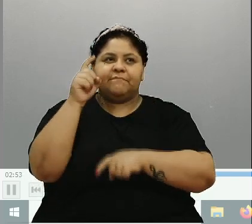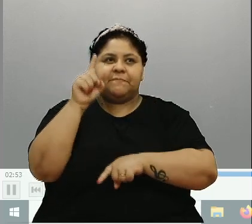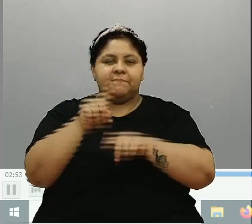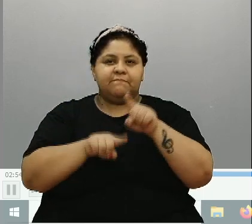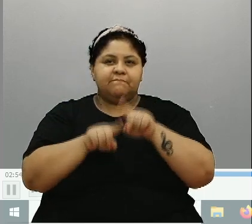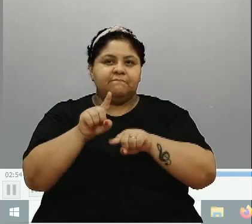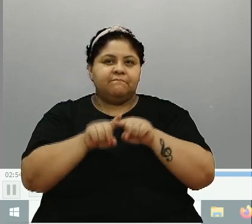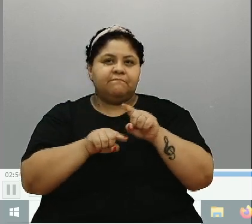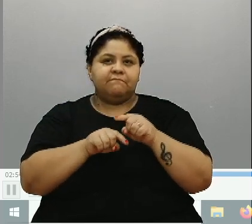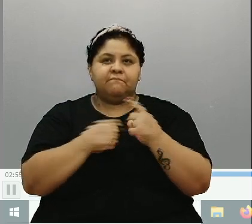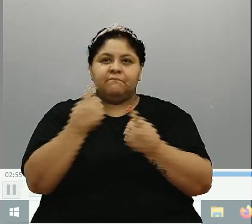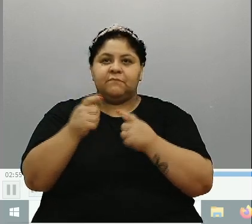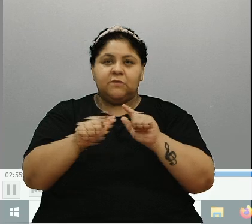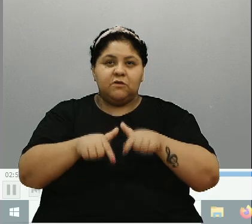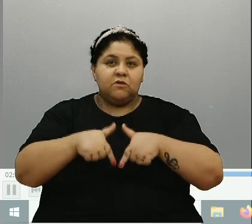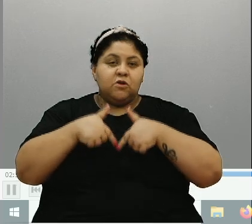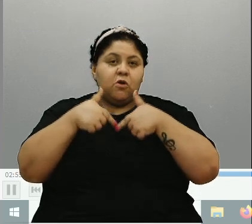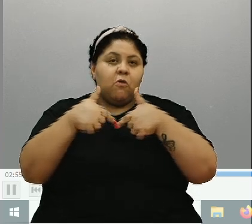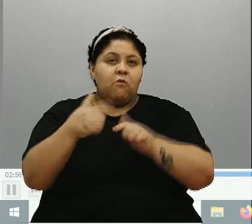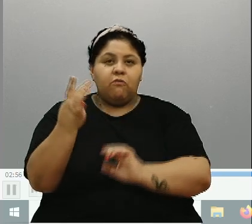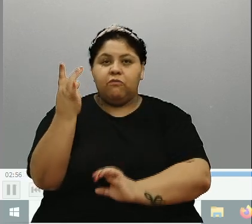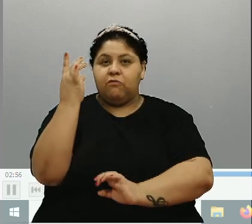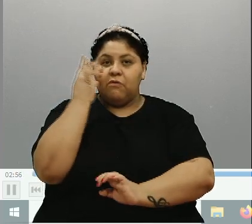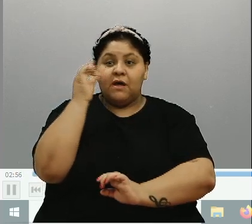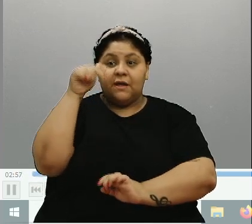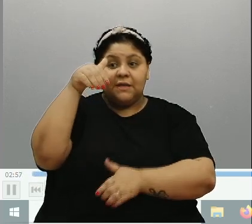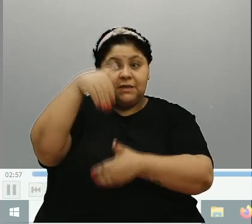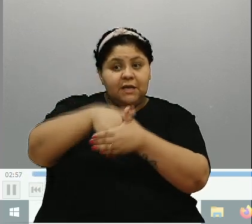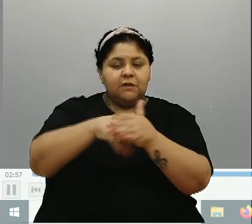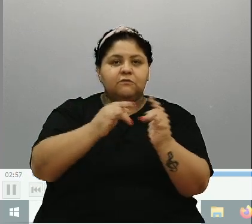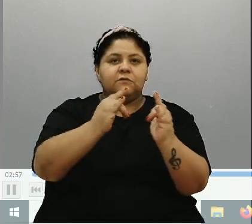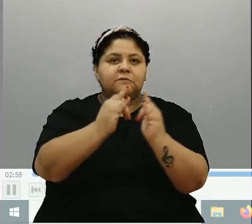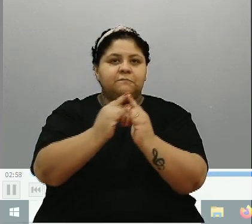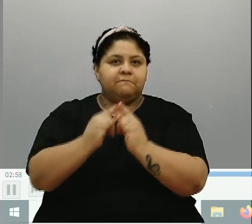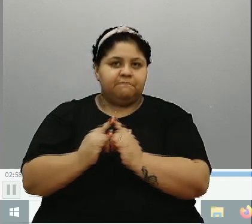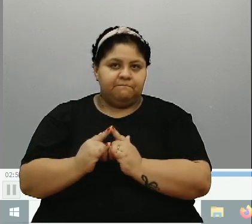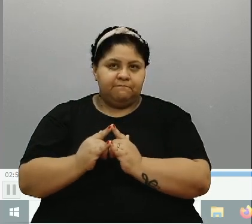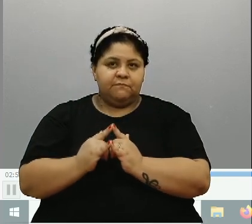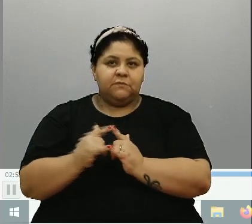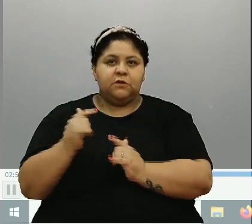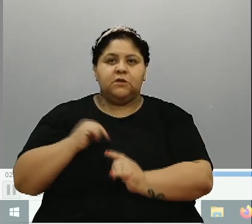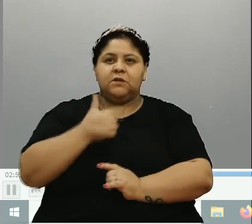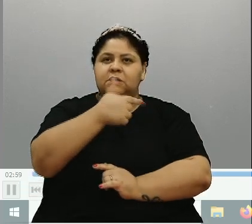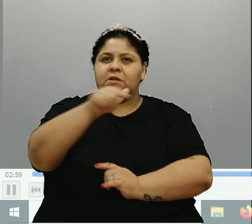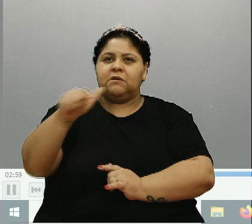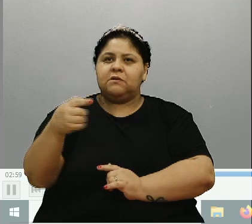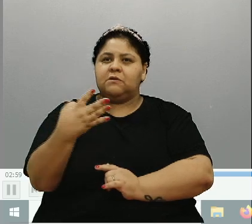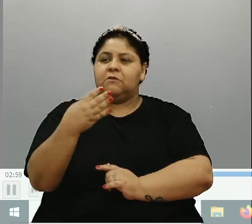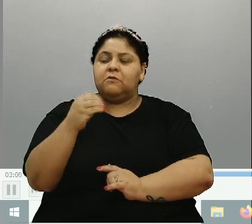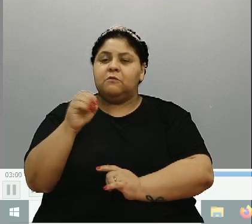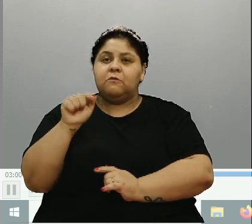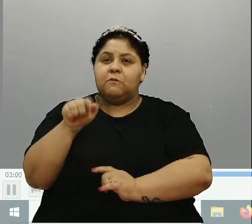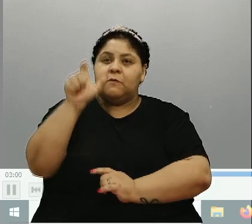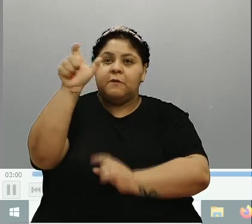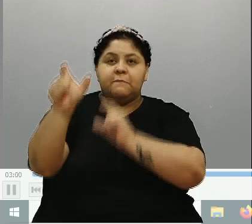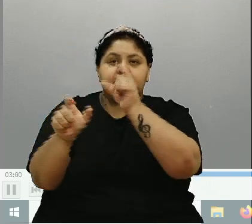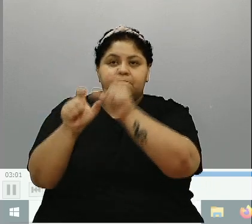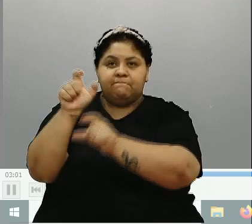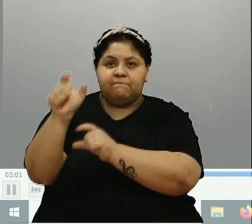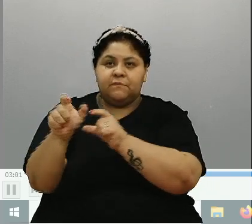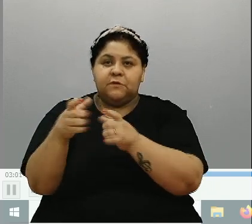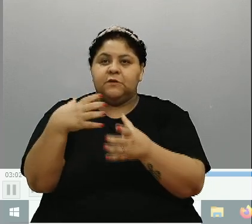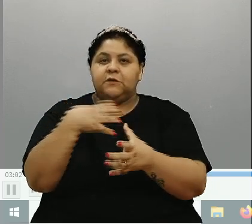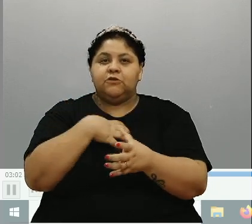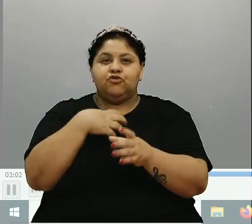atividade ou com alguma ação presencialmente aqui no Instituto de Leitura Quindim. E outras 40.000 pessoas de